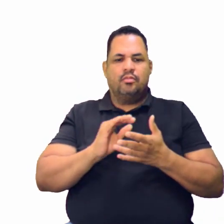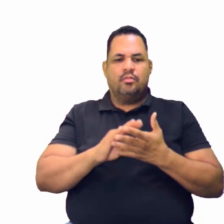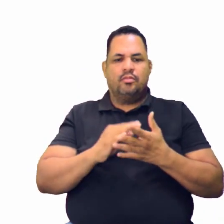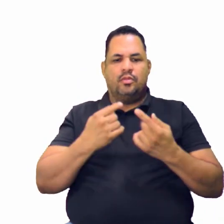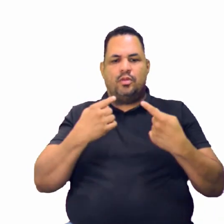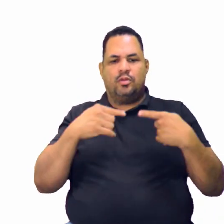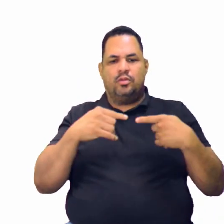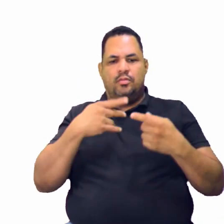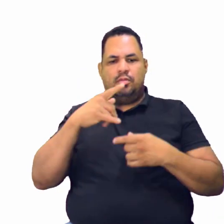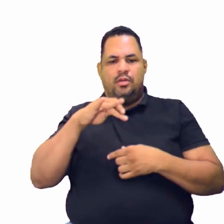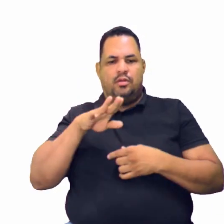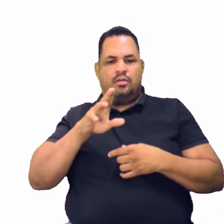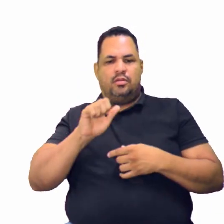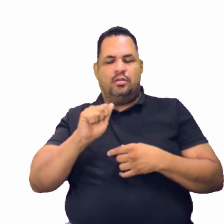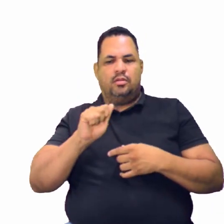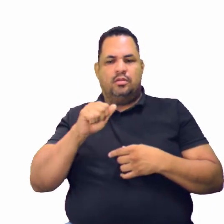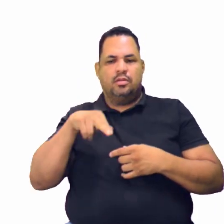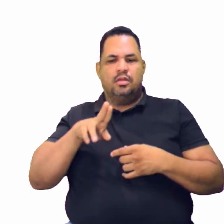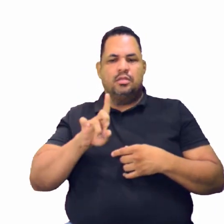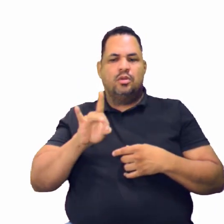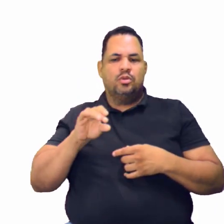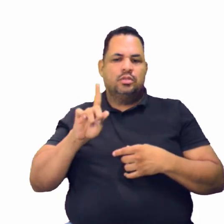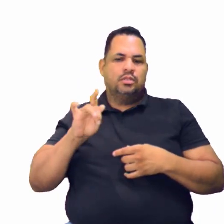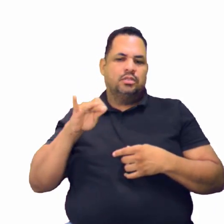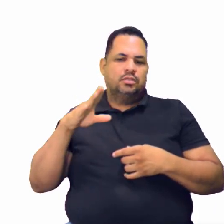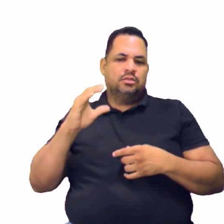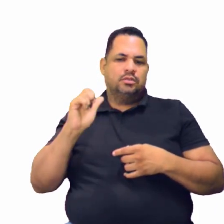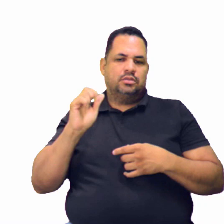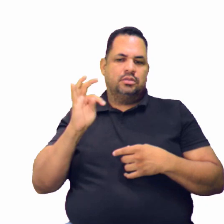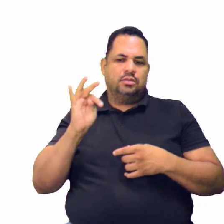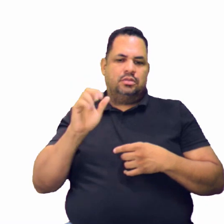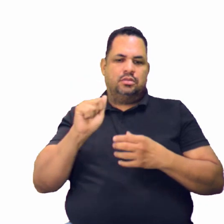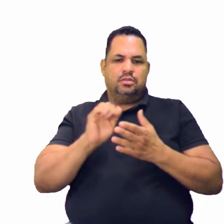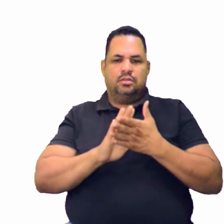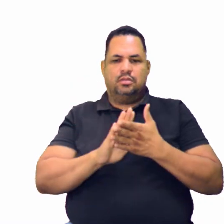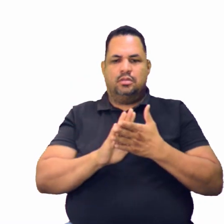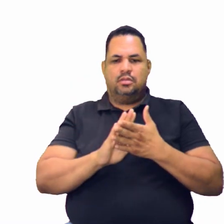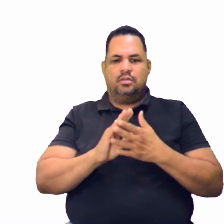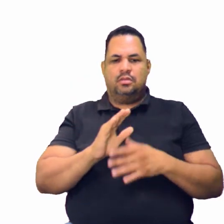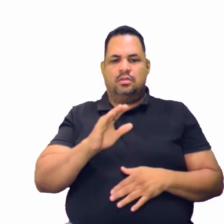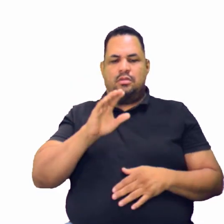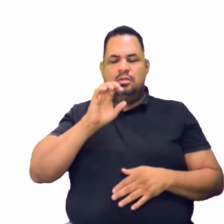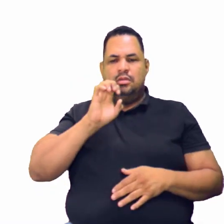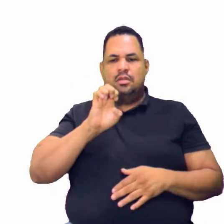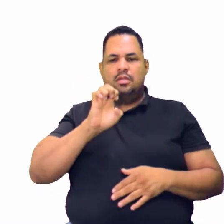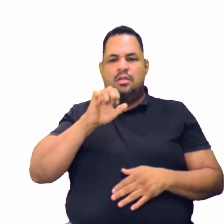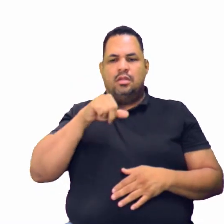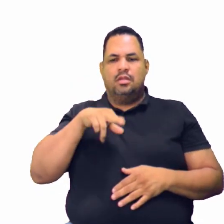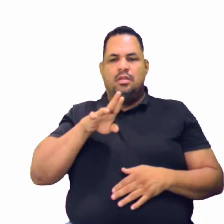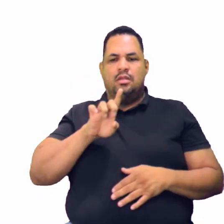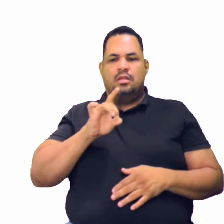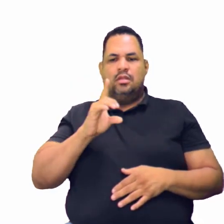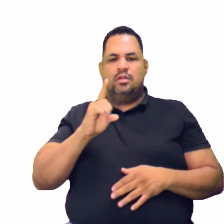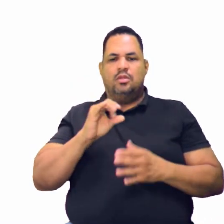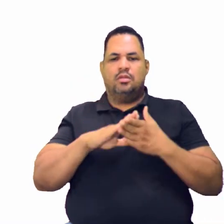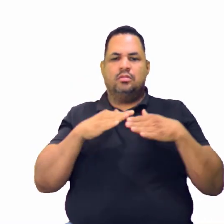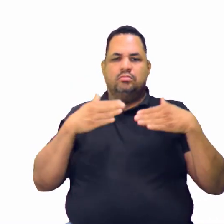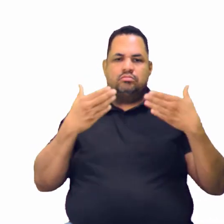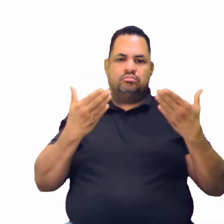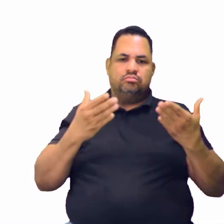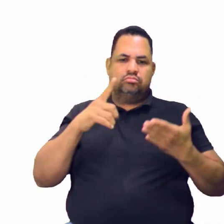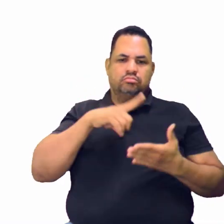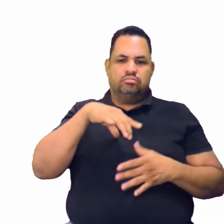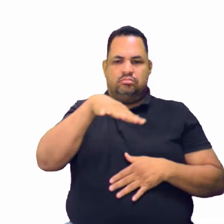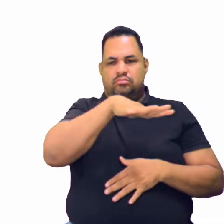o protagonista e antagonista. Enredo, olha só, temos o enredo,